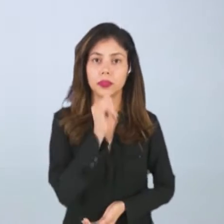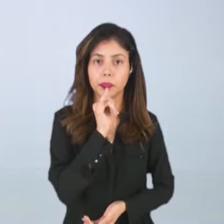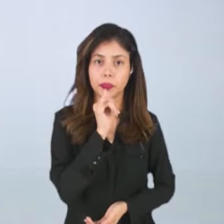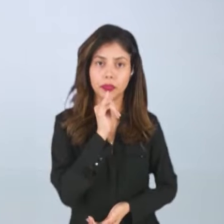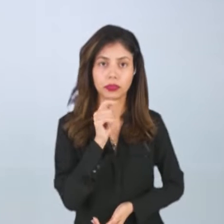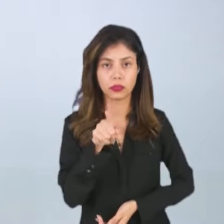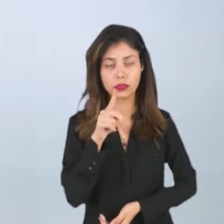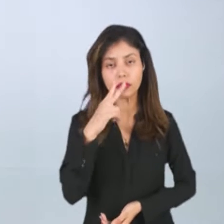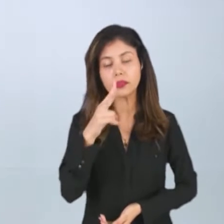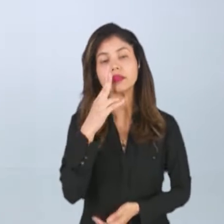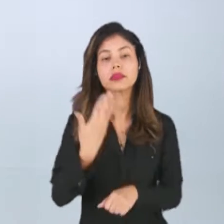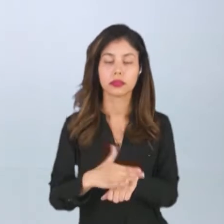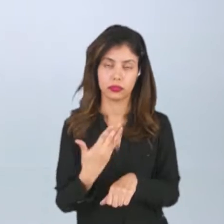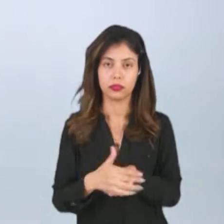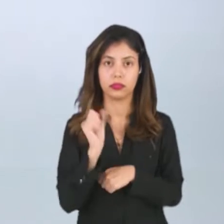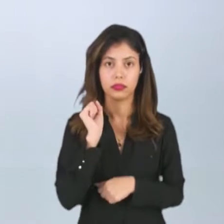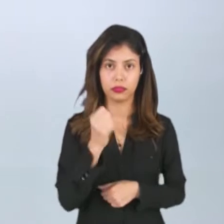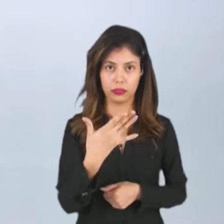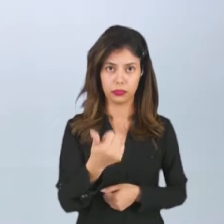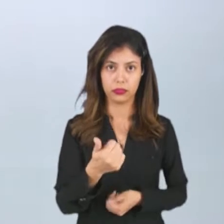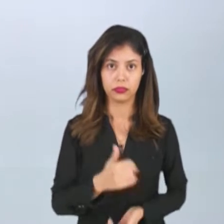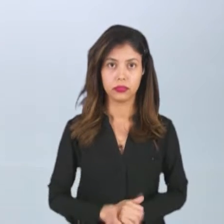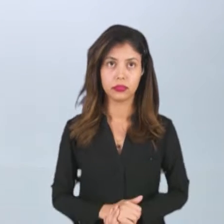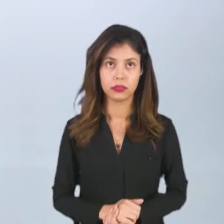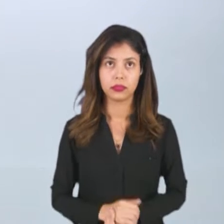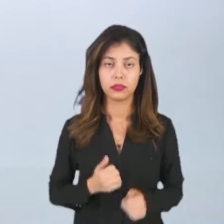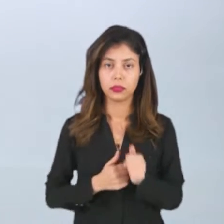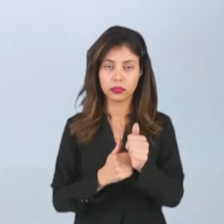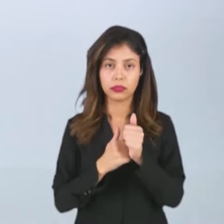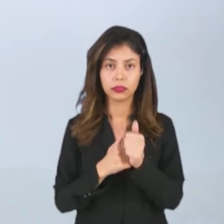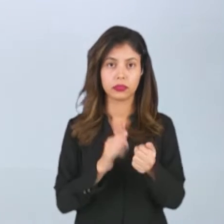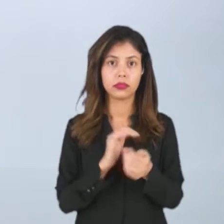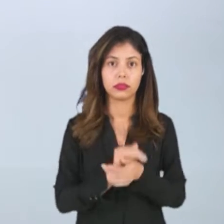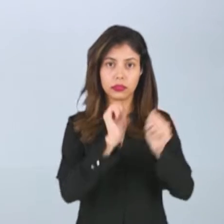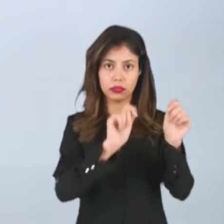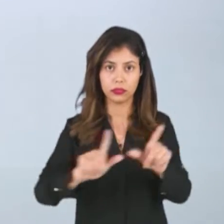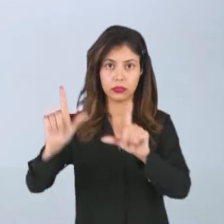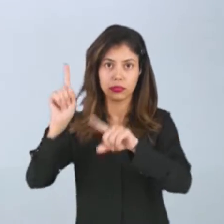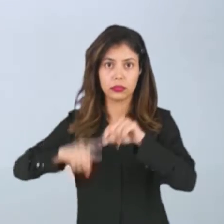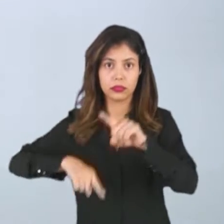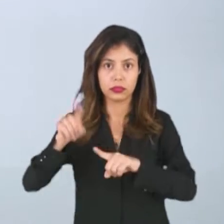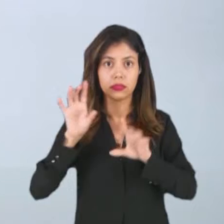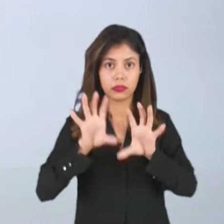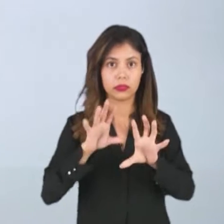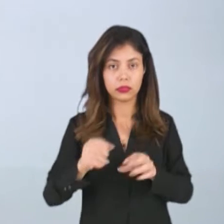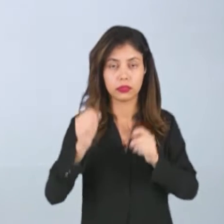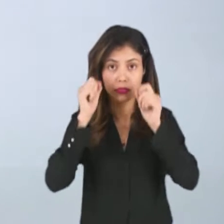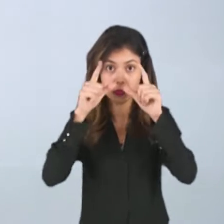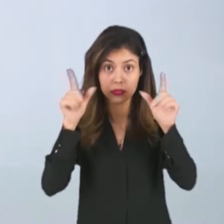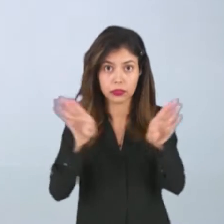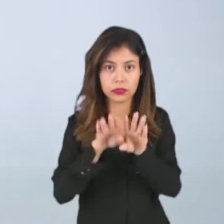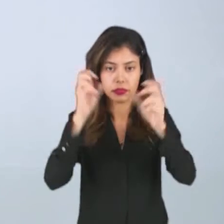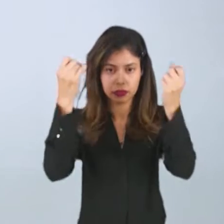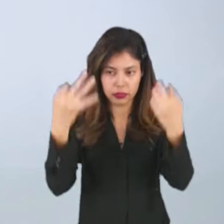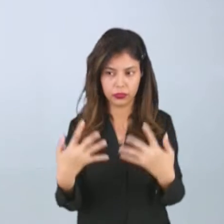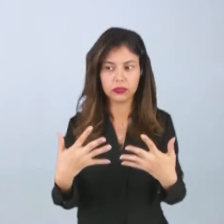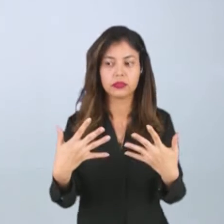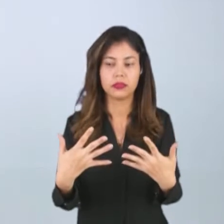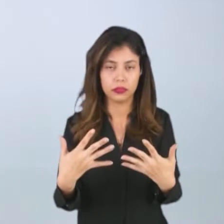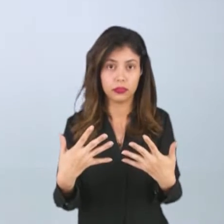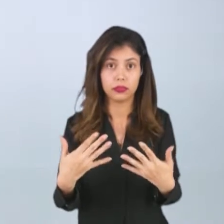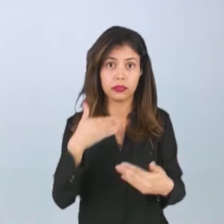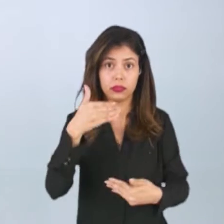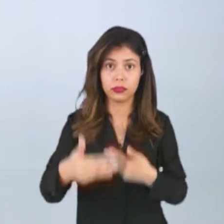um exemplo para vocês verem na prática, tudo bem? Então acompanhem o material aí e observem as